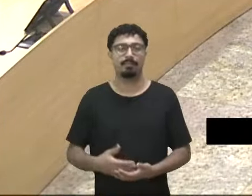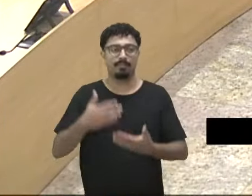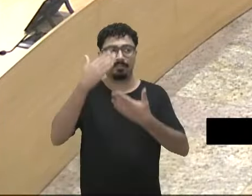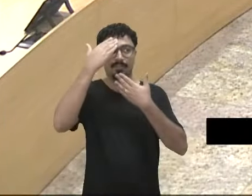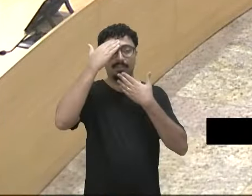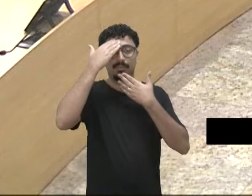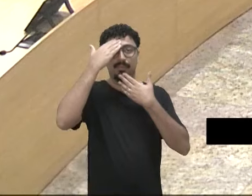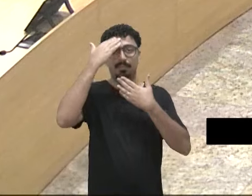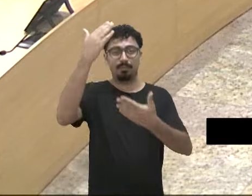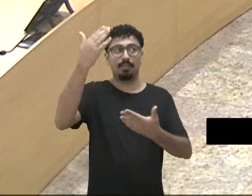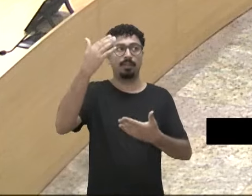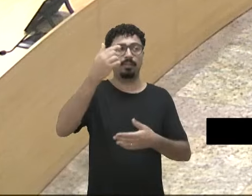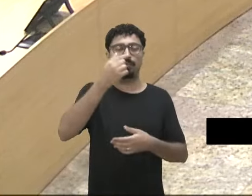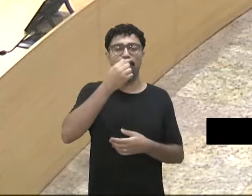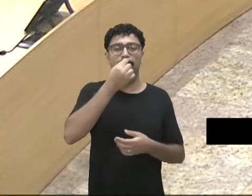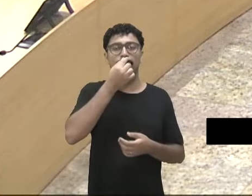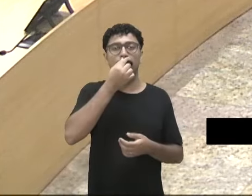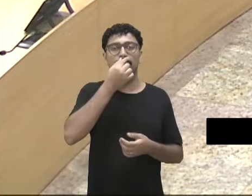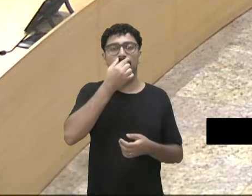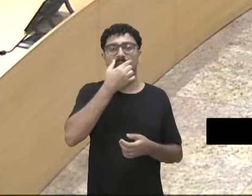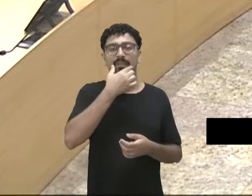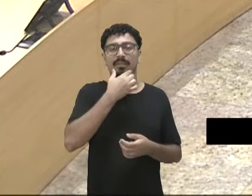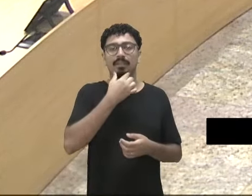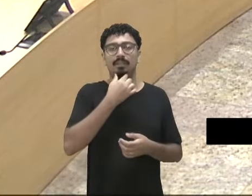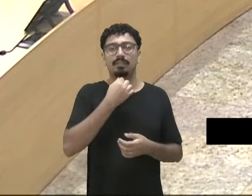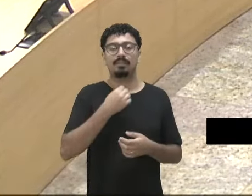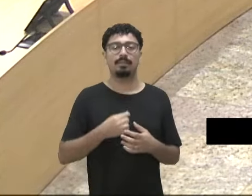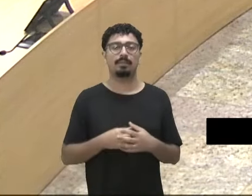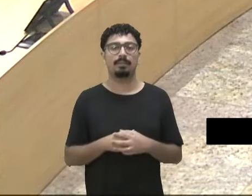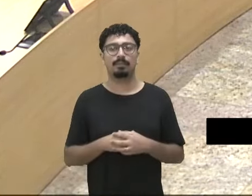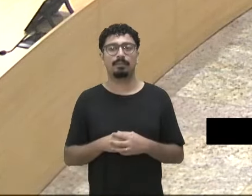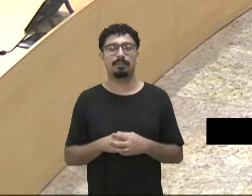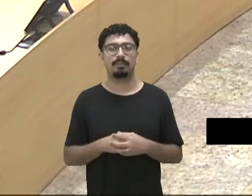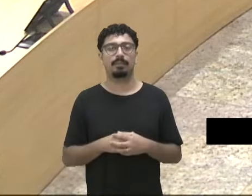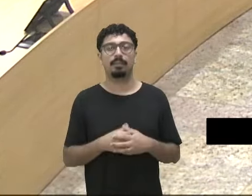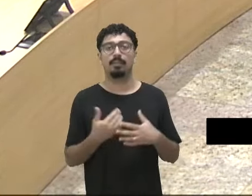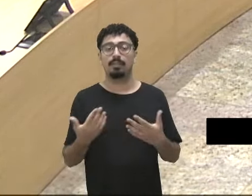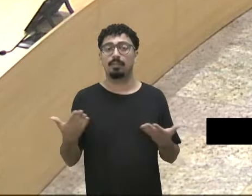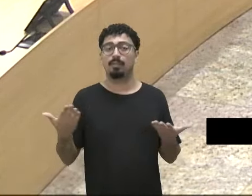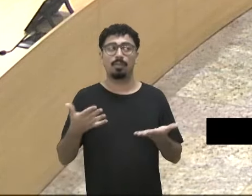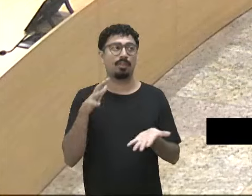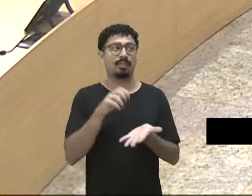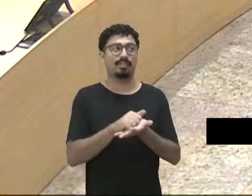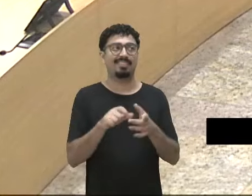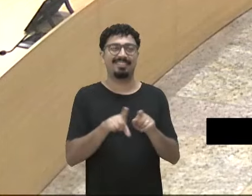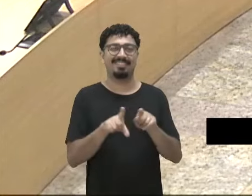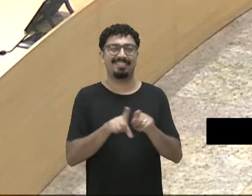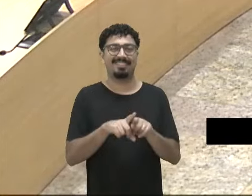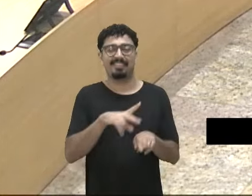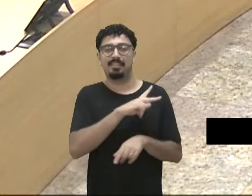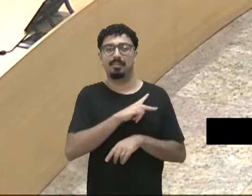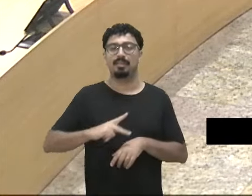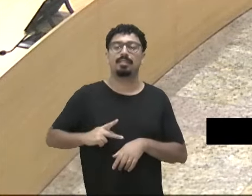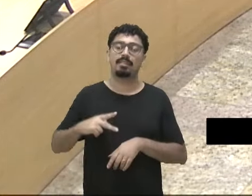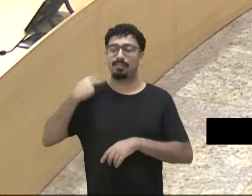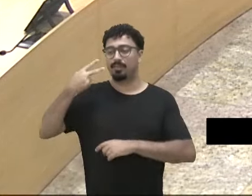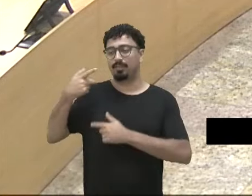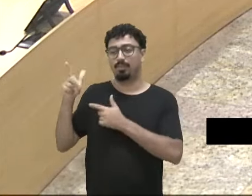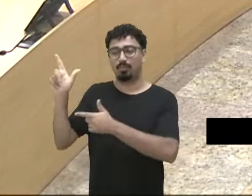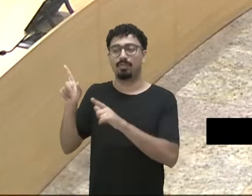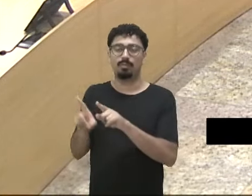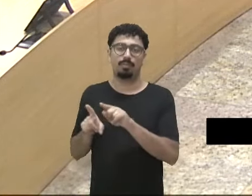Presidente, por favor. Quero aproveitar e registrar a presença do presidente dessa casa, vereador Alberto Barreto, e também